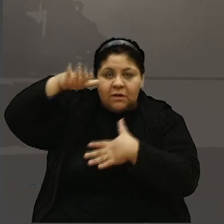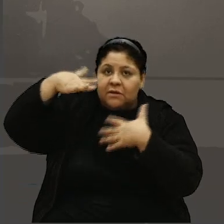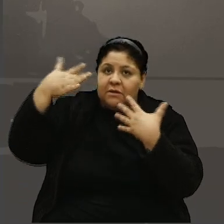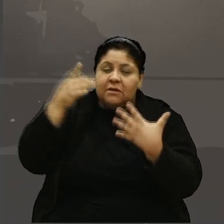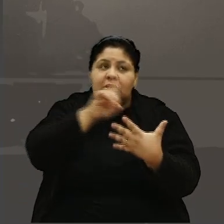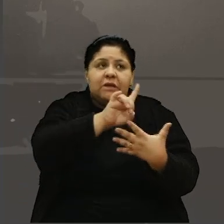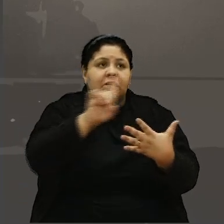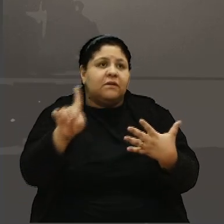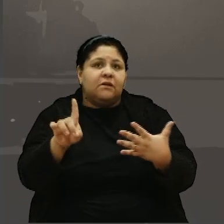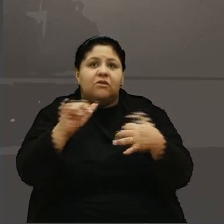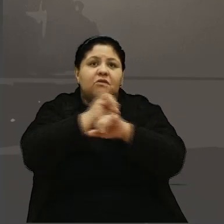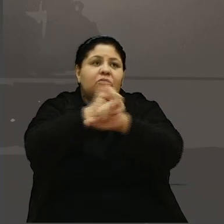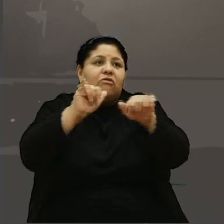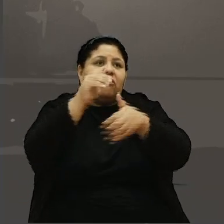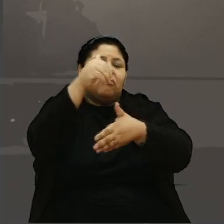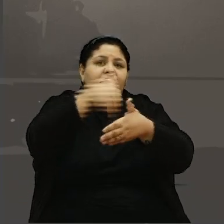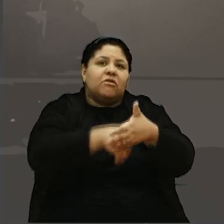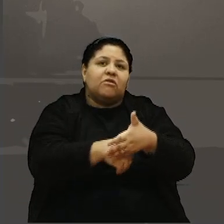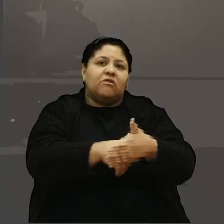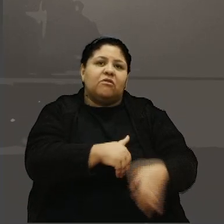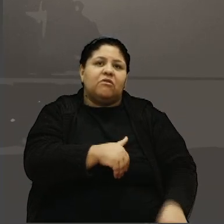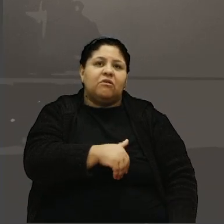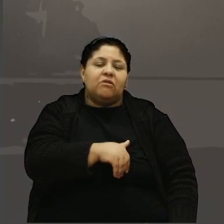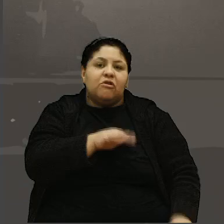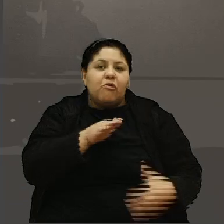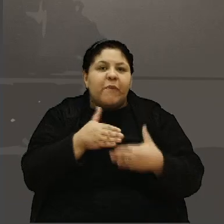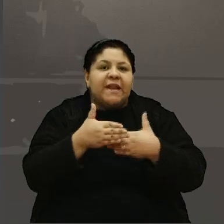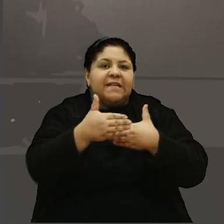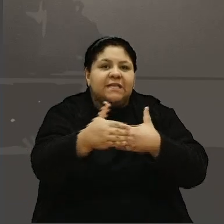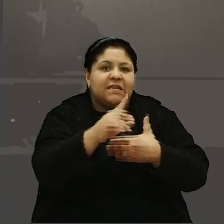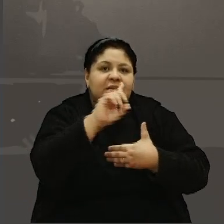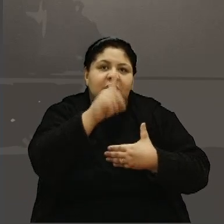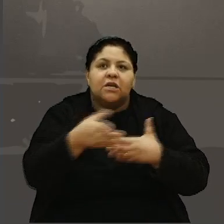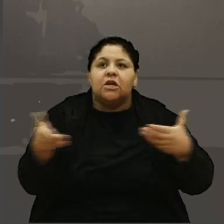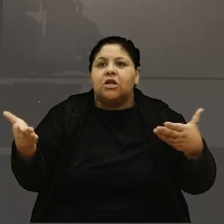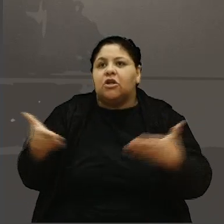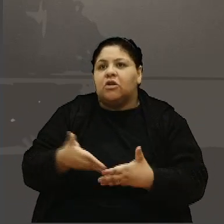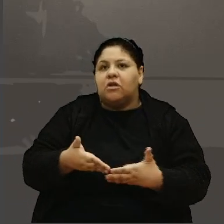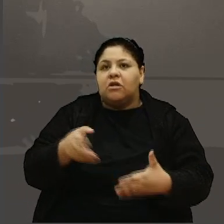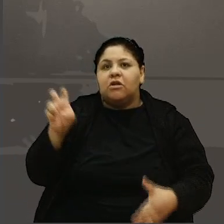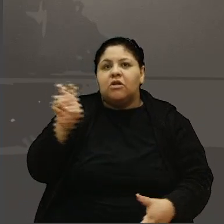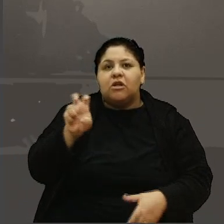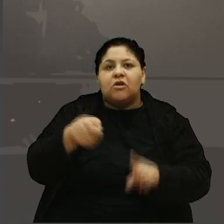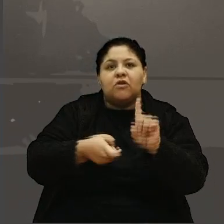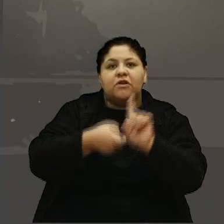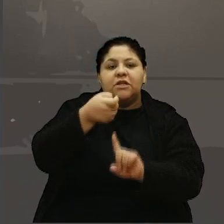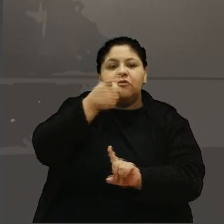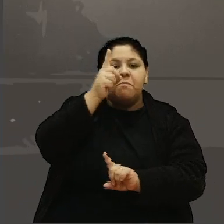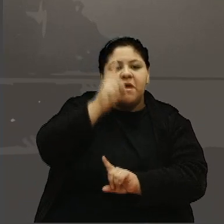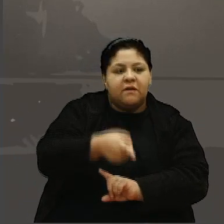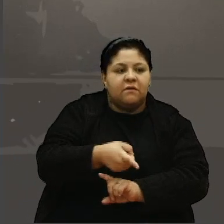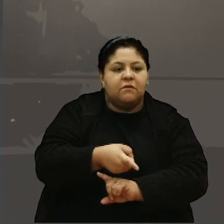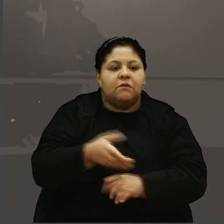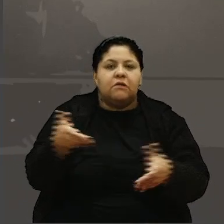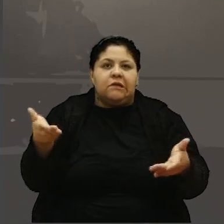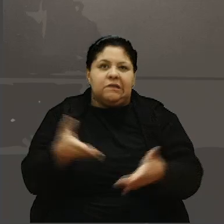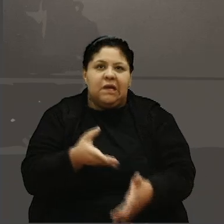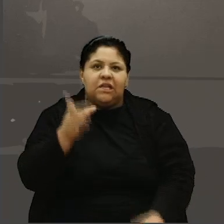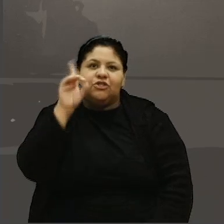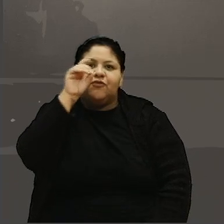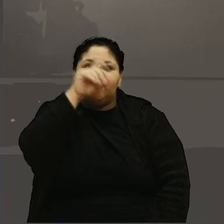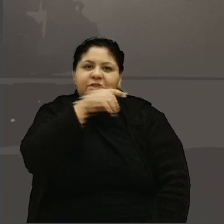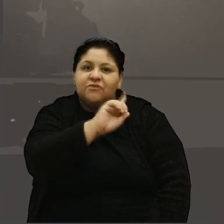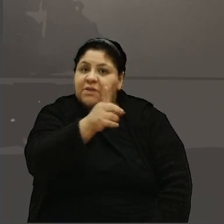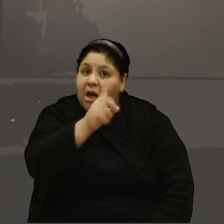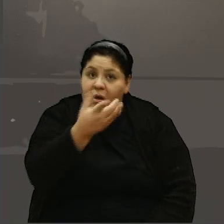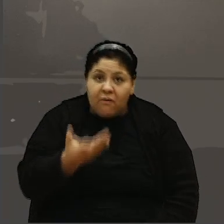nem para a propaganda eleitoral para engrenar o mandato dele. Estamos no 5º mês de mandato e está difícil.